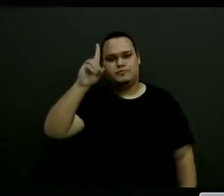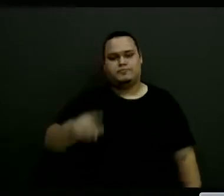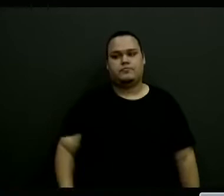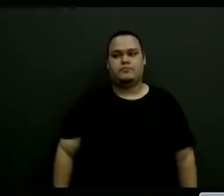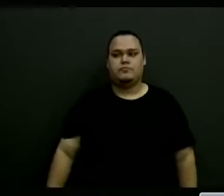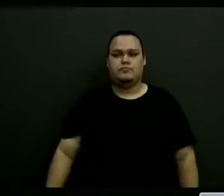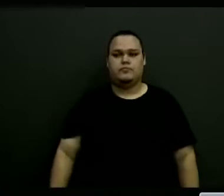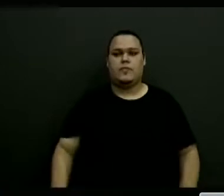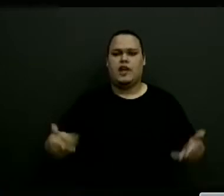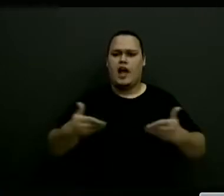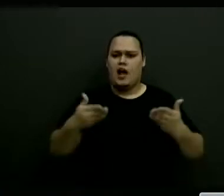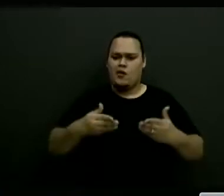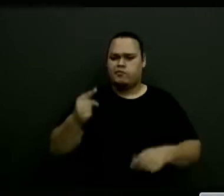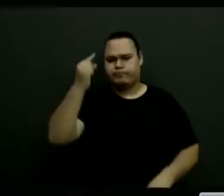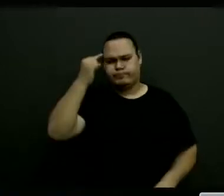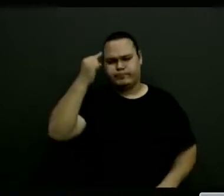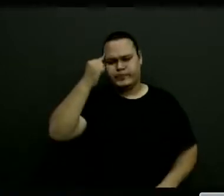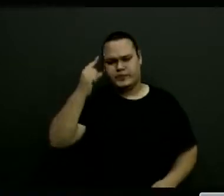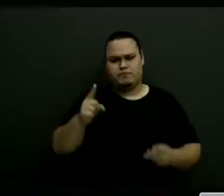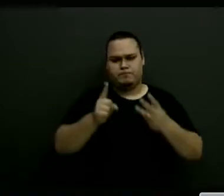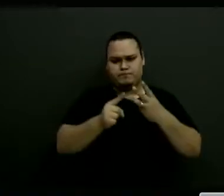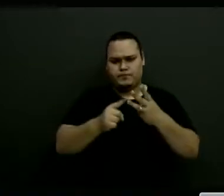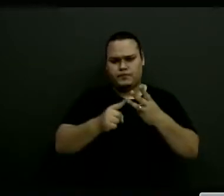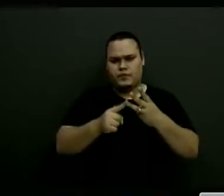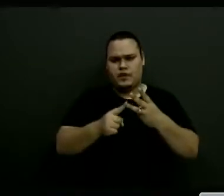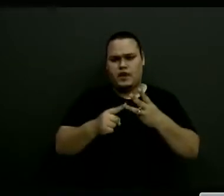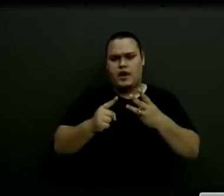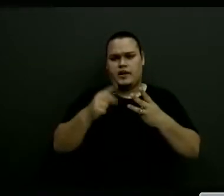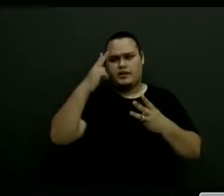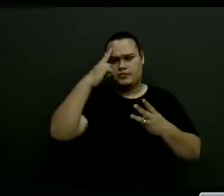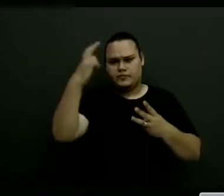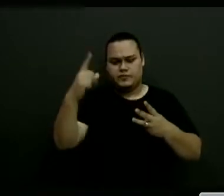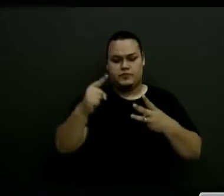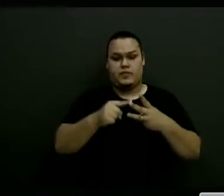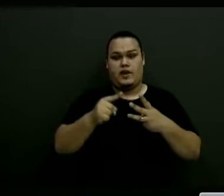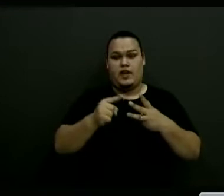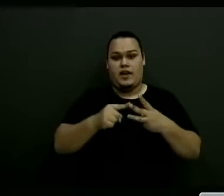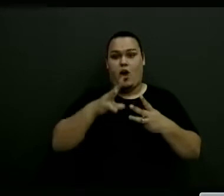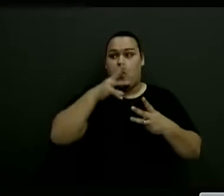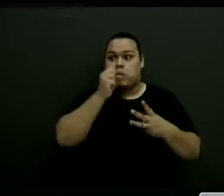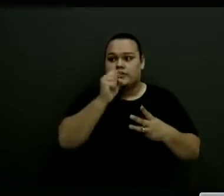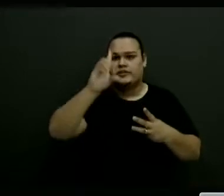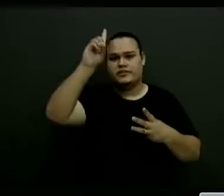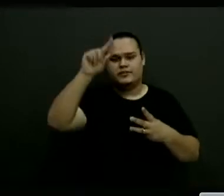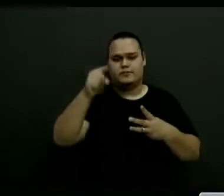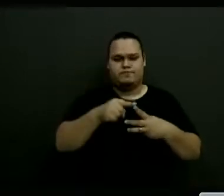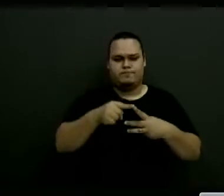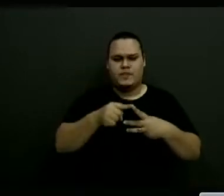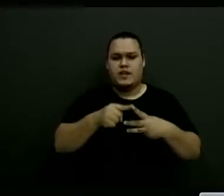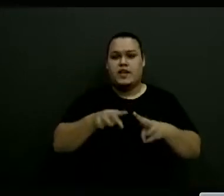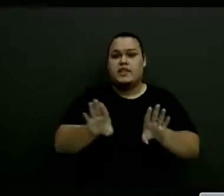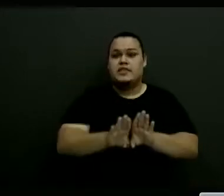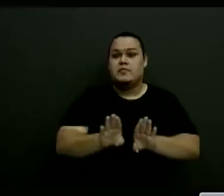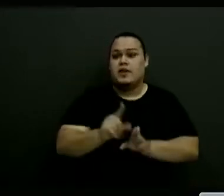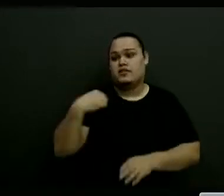vejamos a pregação e a paixão de Jesus. A paixão é um fogo dentro do